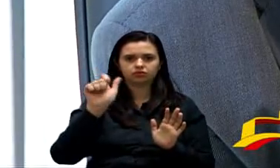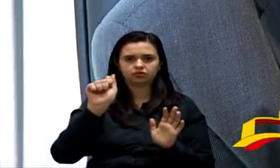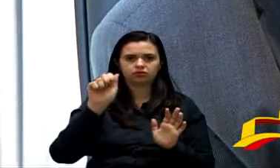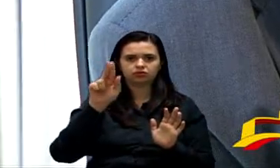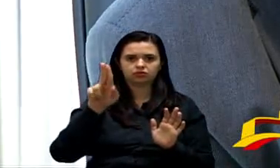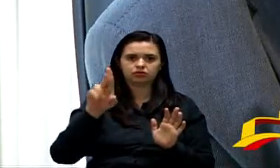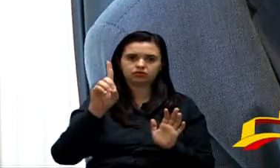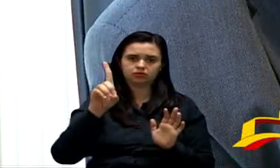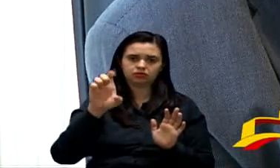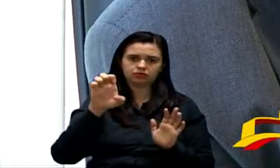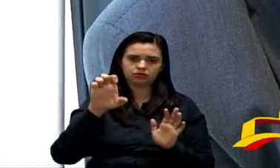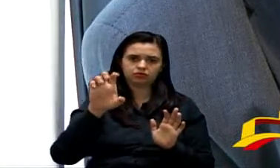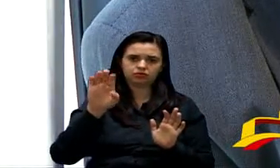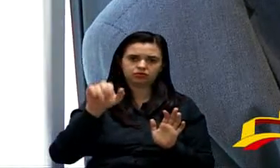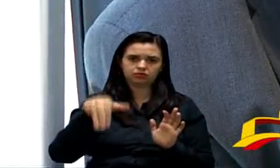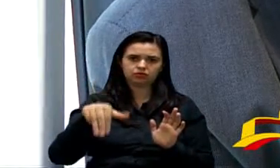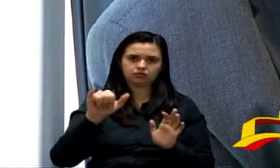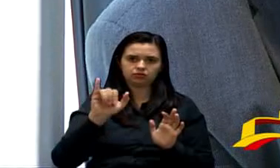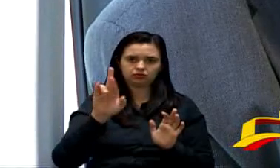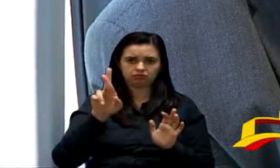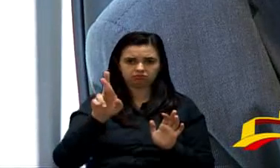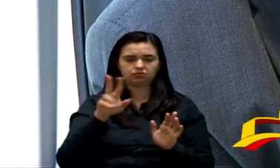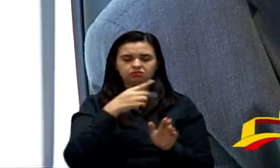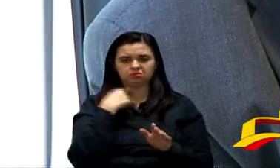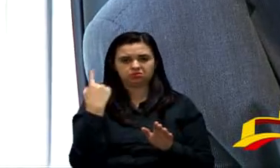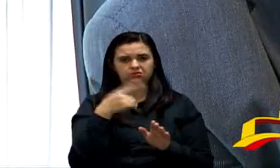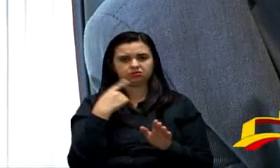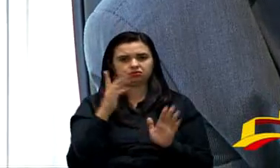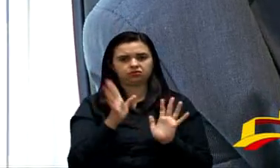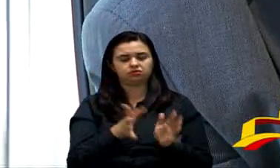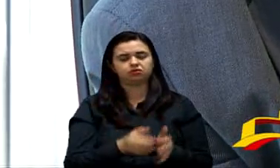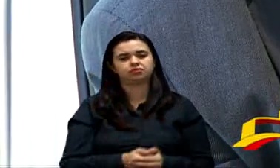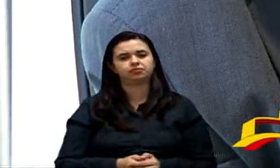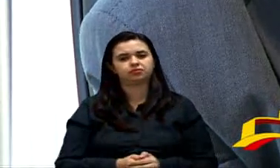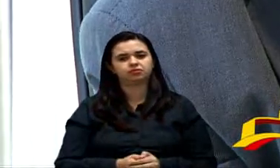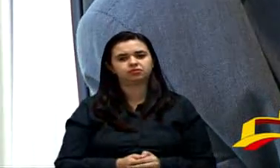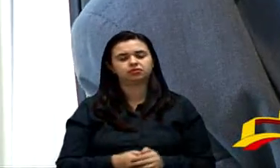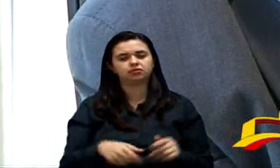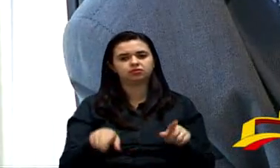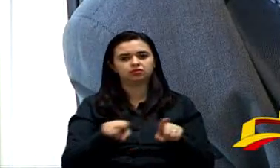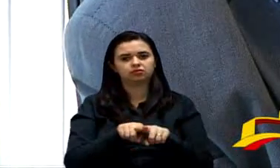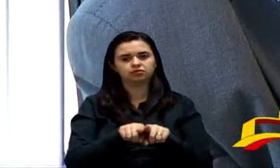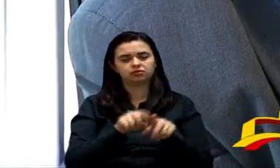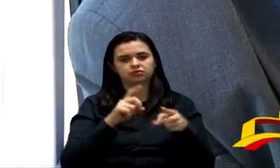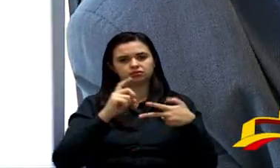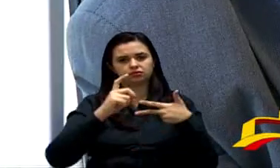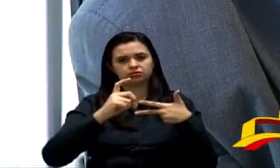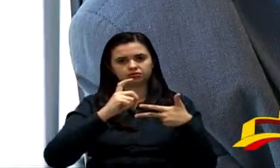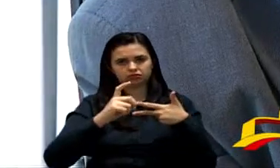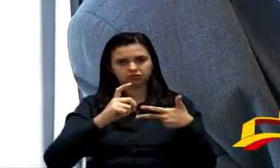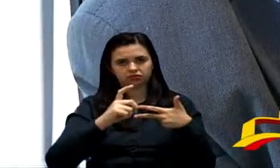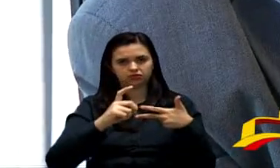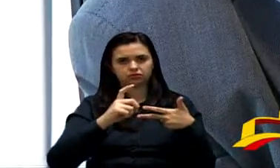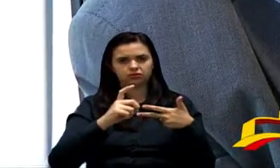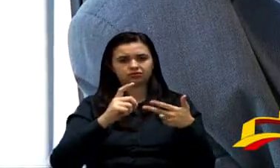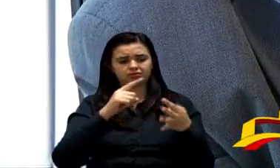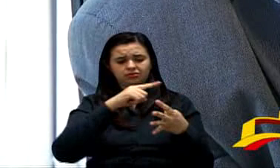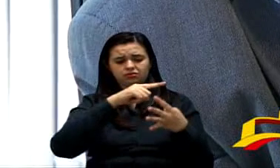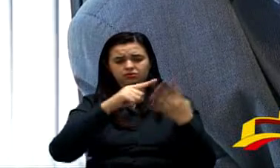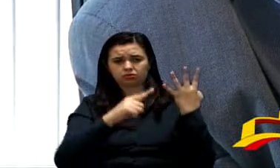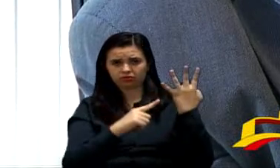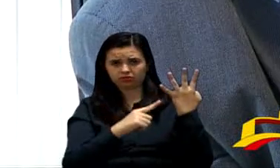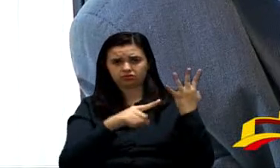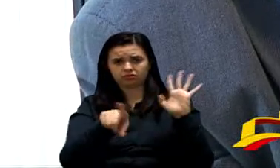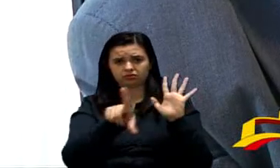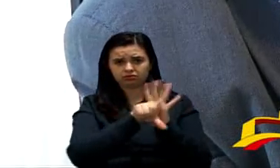falecer, inclusive. O Juste, Claudimir Juste. E do Executivo, e tem do Anselmo Neto também. Tem 4 legislações tratando